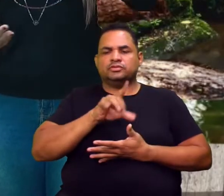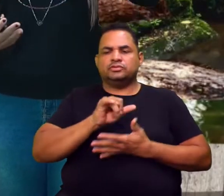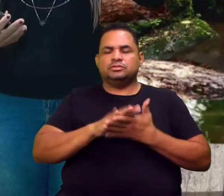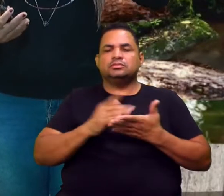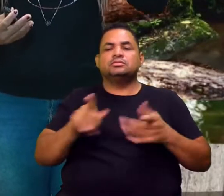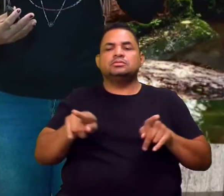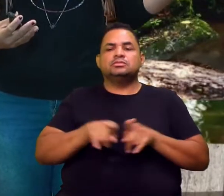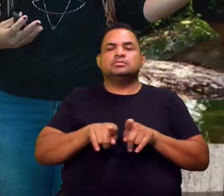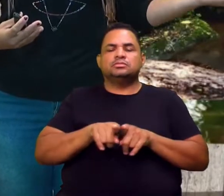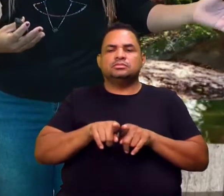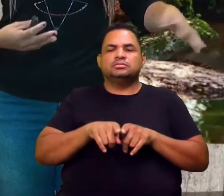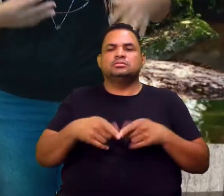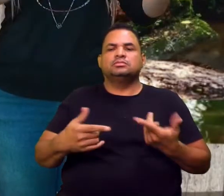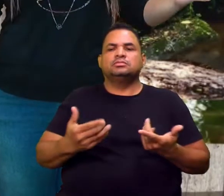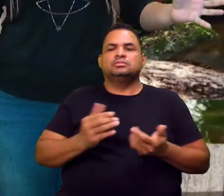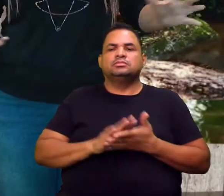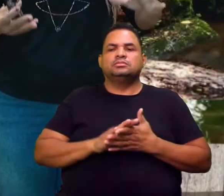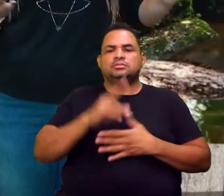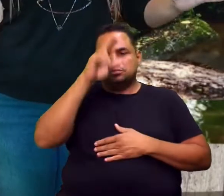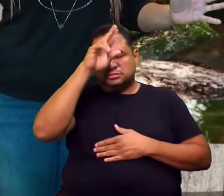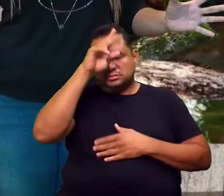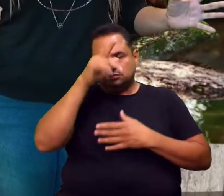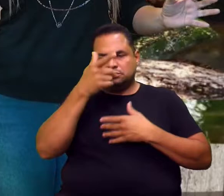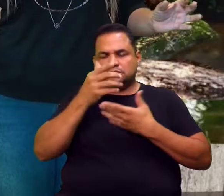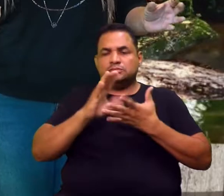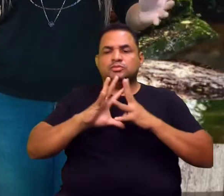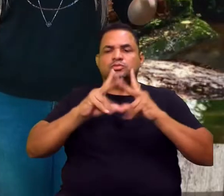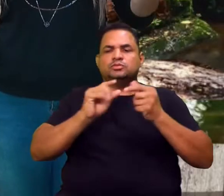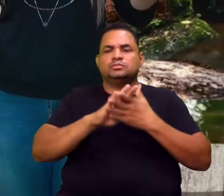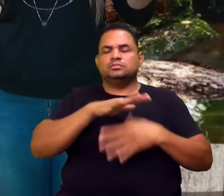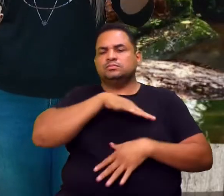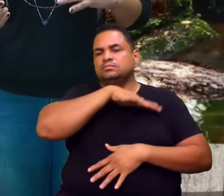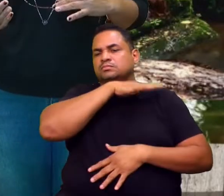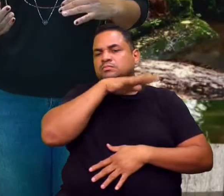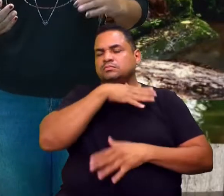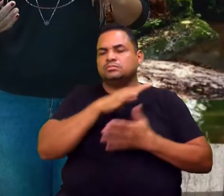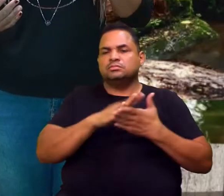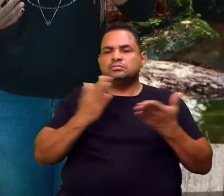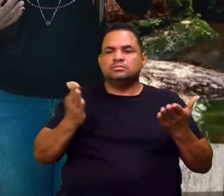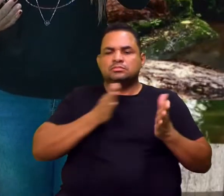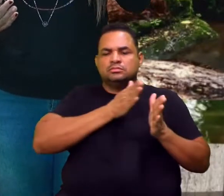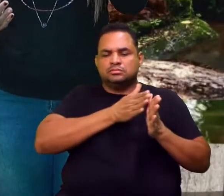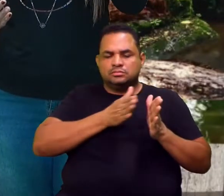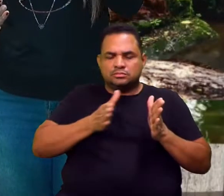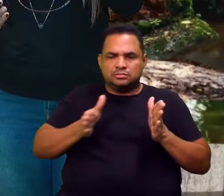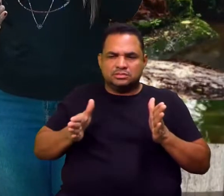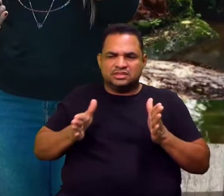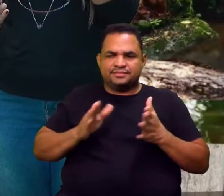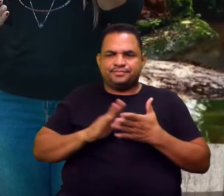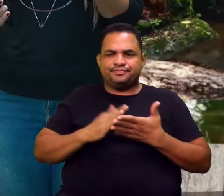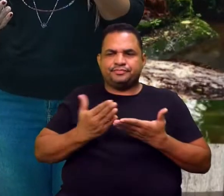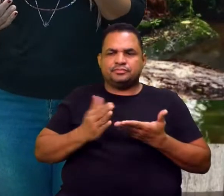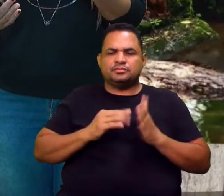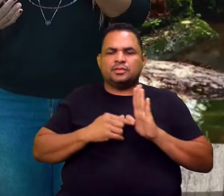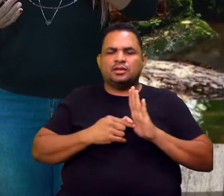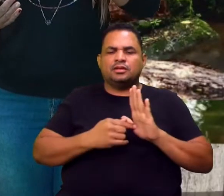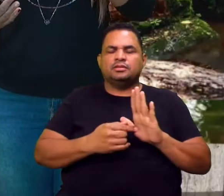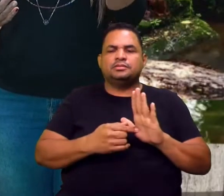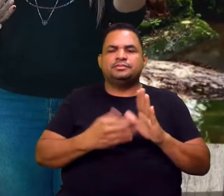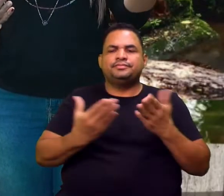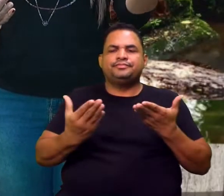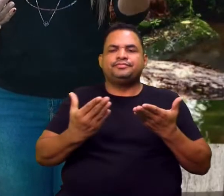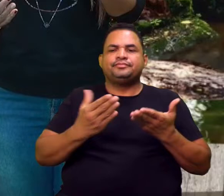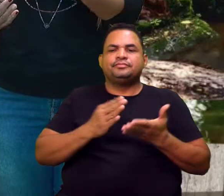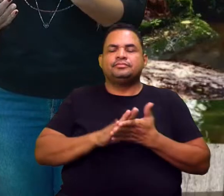feromônios. E os insetos, todos esses animais, onde nessa fase eles indicam, sinalizam que